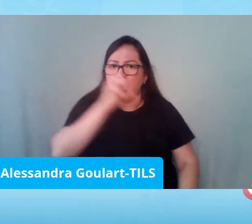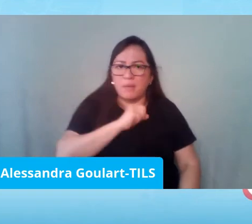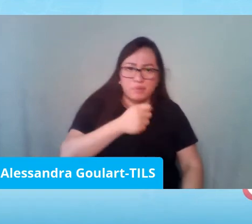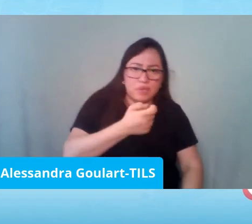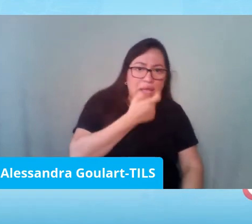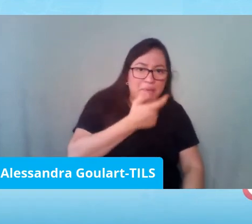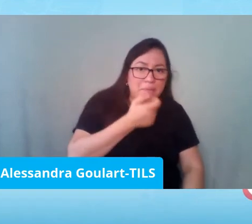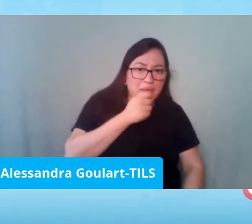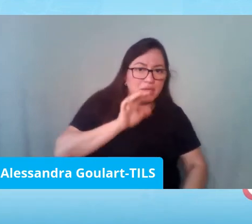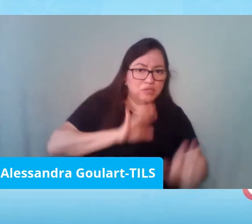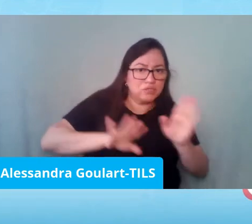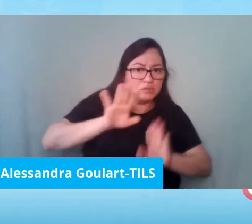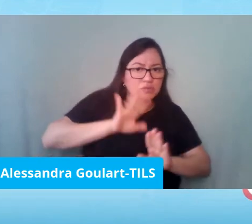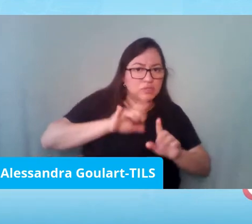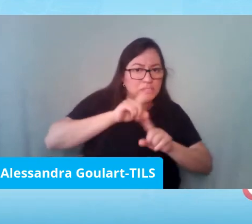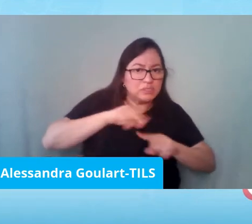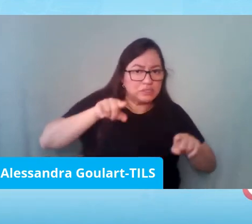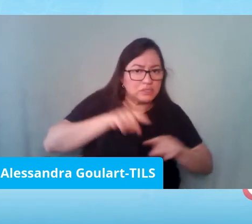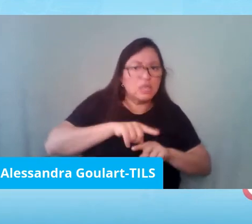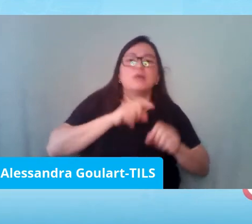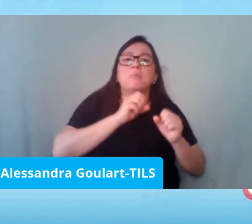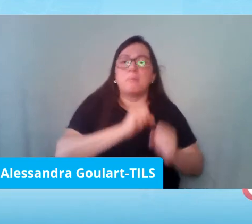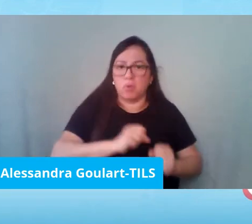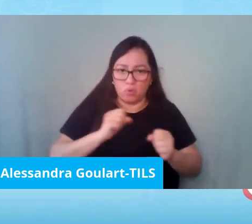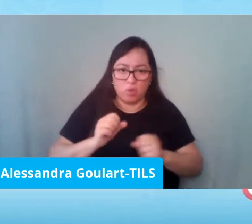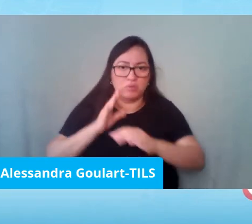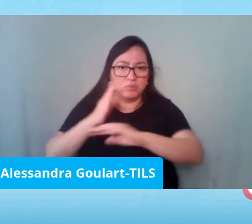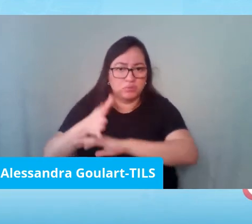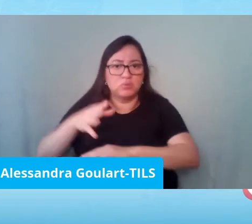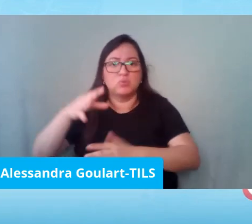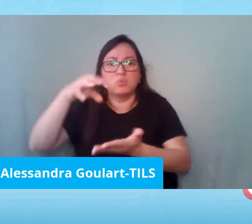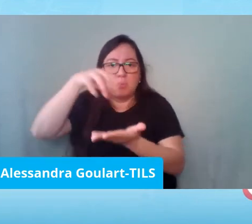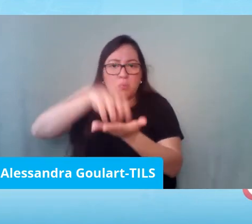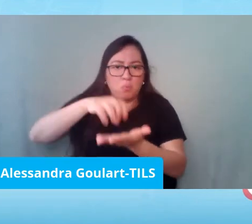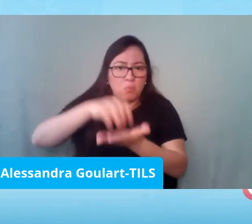ela pode ter se contaminado, né? Então, deve ser dentro de